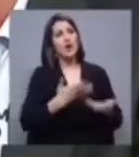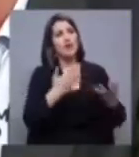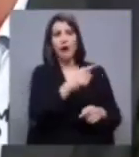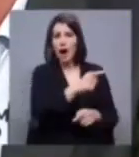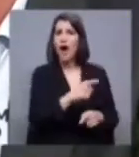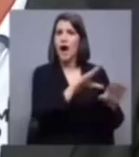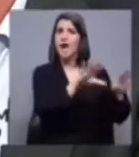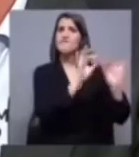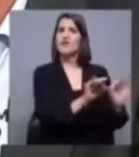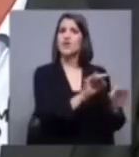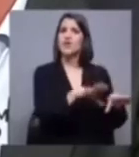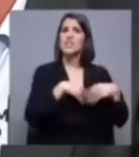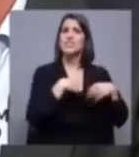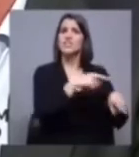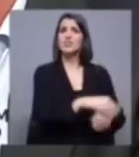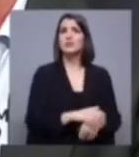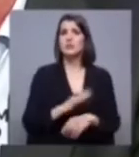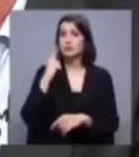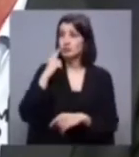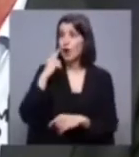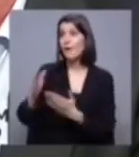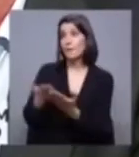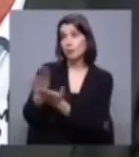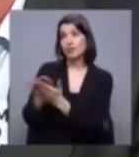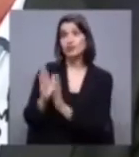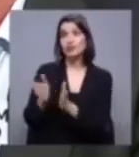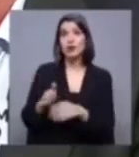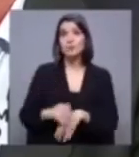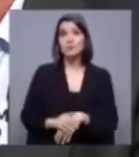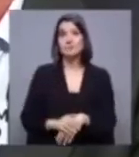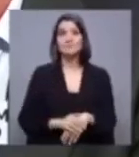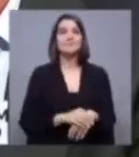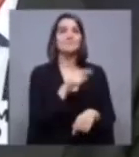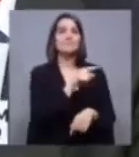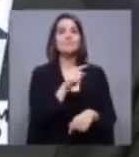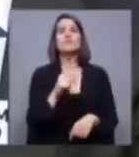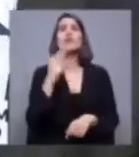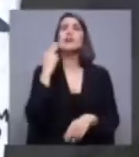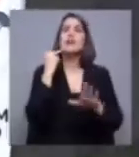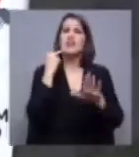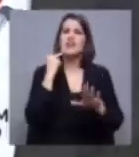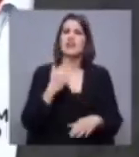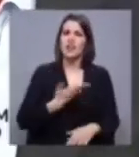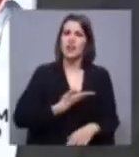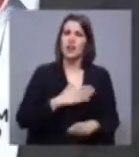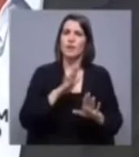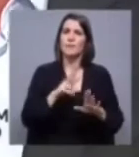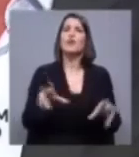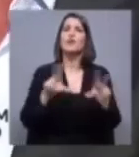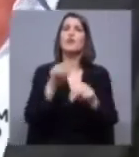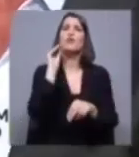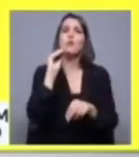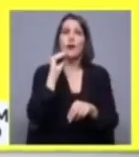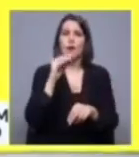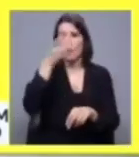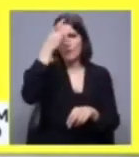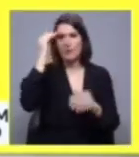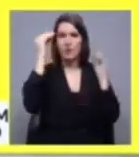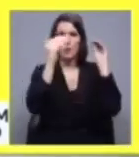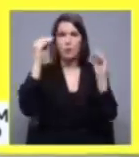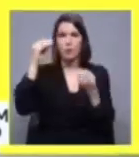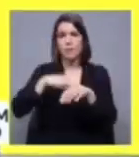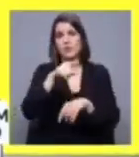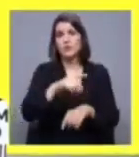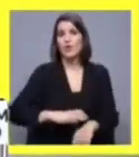favor da tragédia que tem assolado não sei quantas André famílias. André Ventura, já vamos às drogas leves. A questão do novo banco, de mudar ou não, foi por isso que isso não é